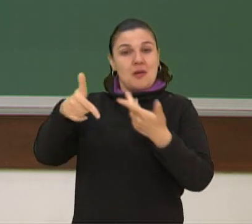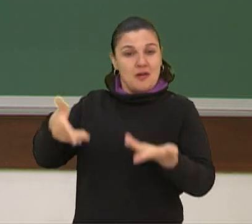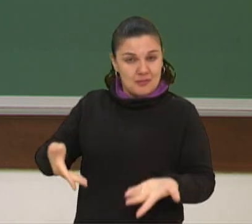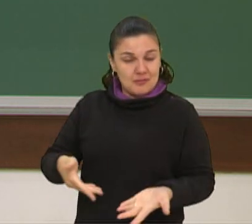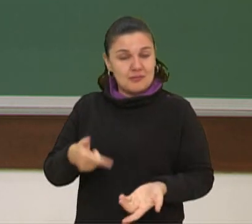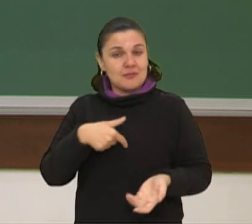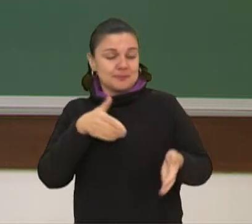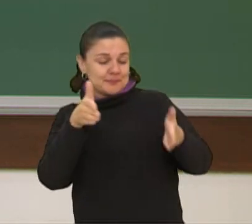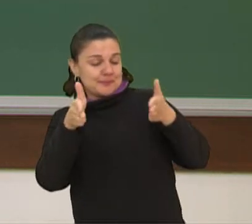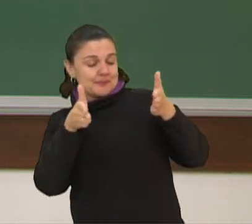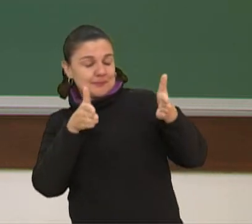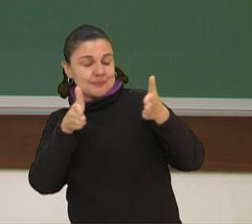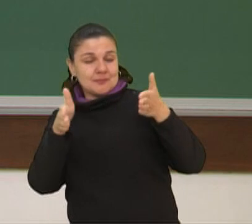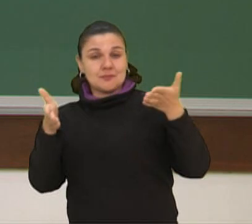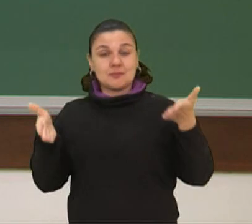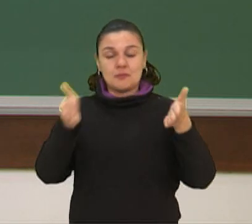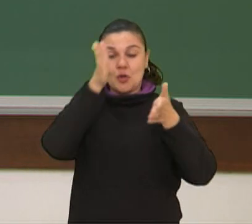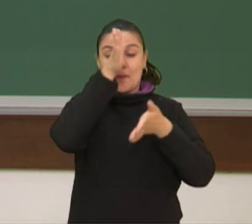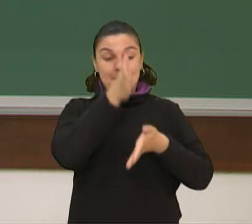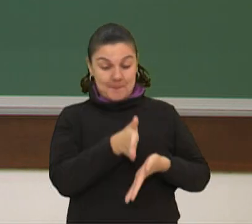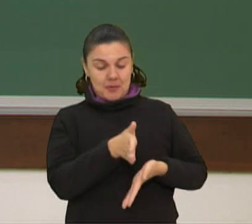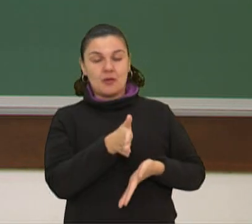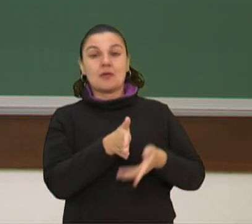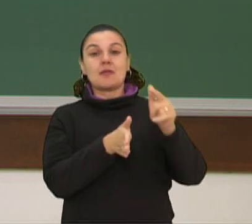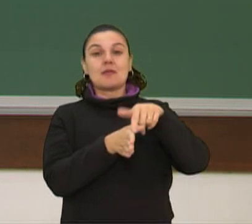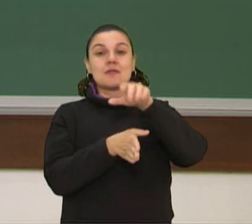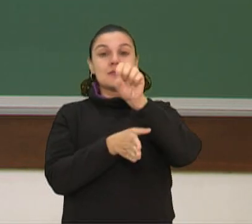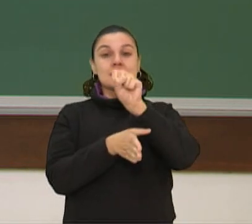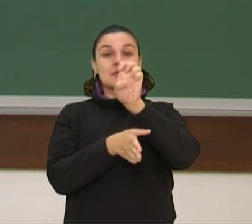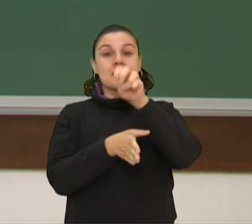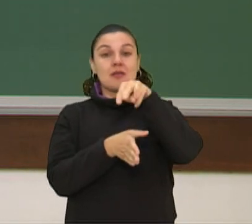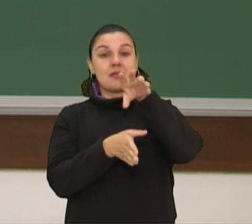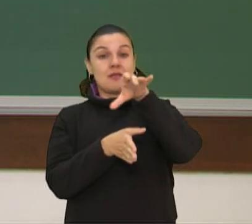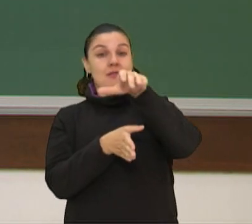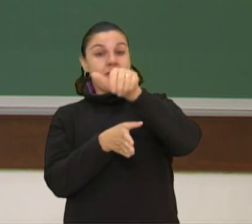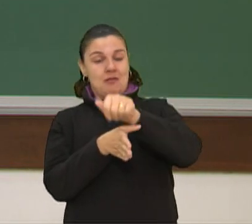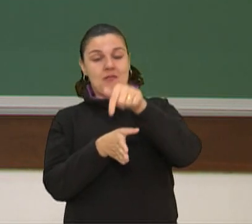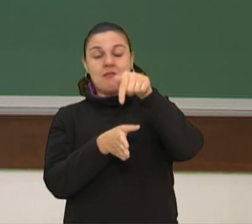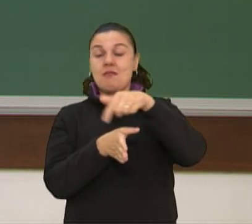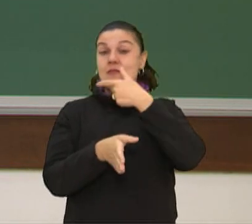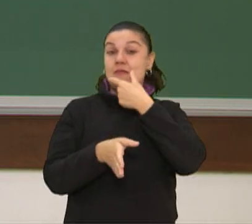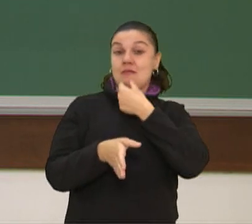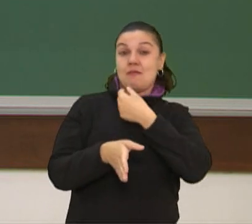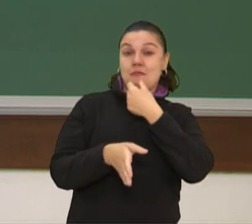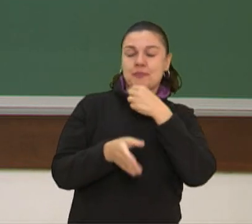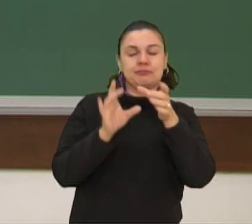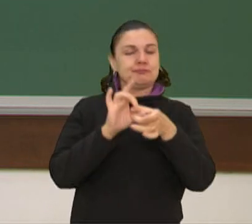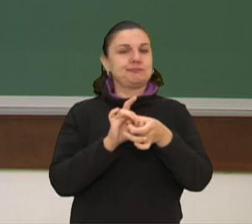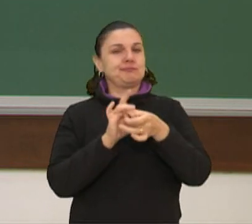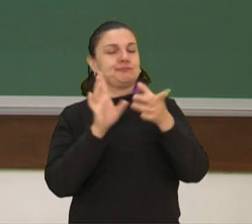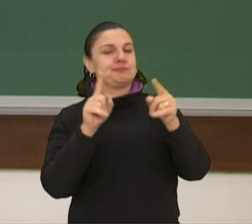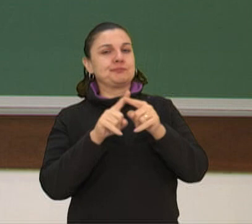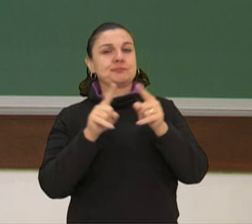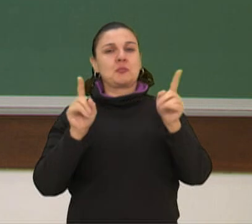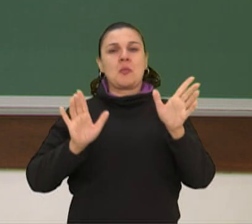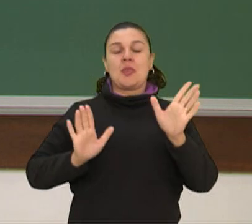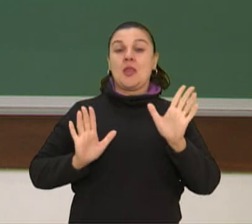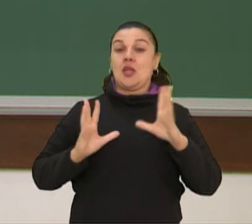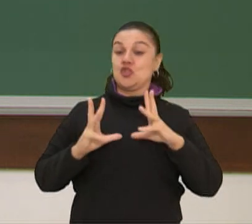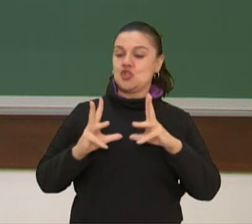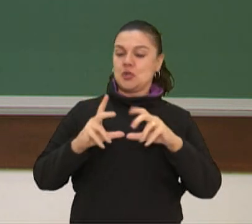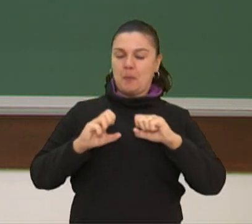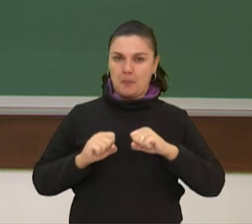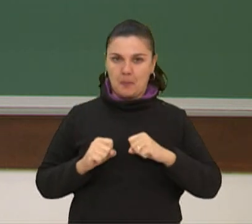o Epiteto, que era um escravo, sofredor, até aleijado. Diz até que foi um dos donos do Epiteto